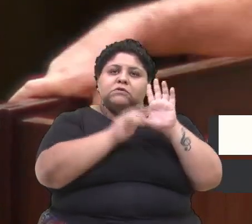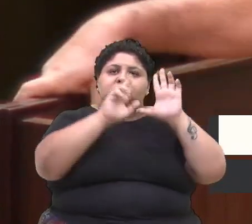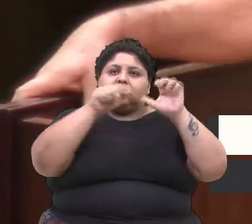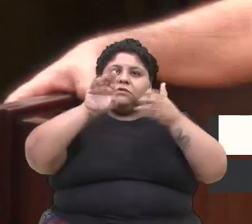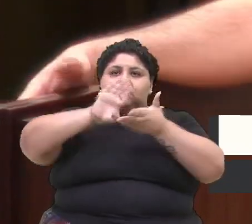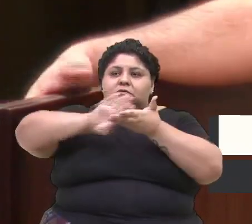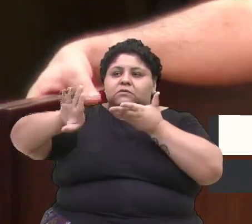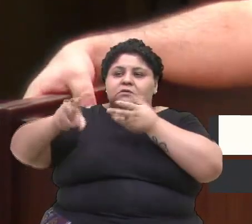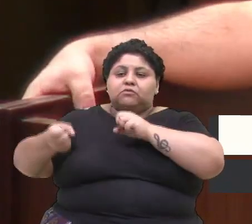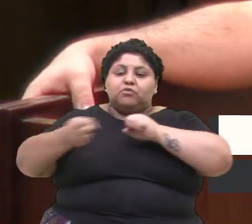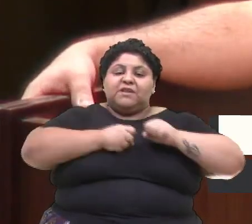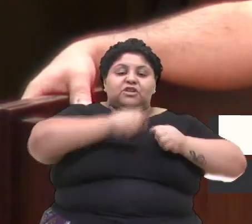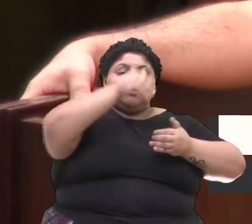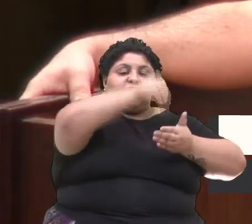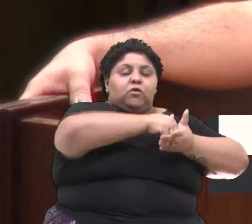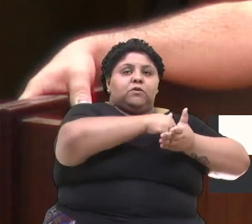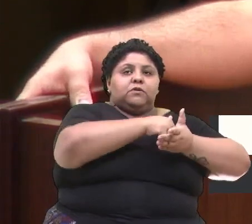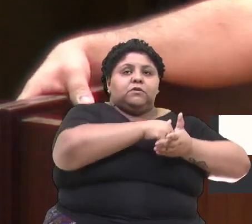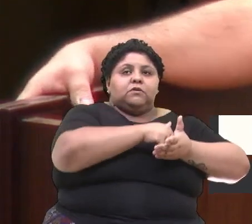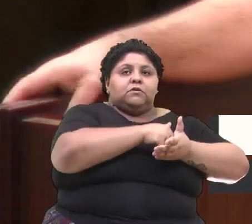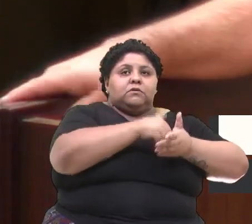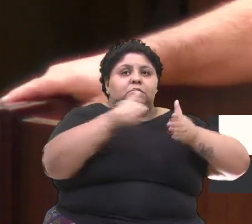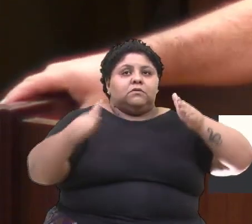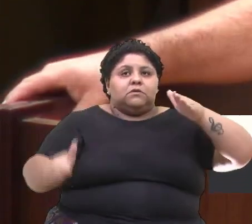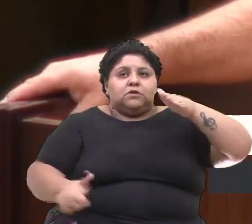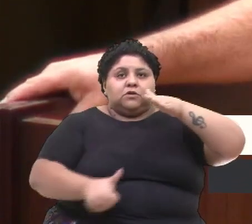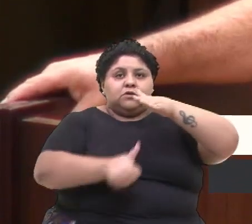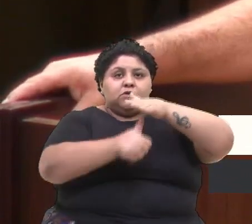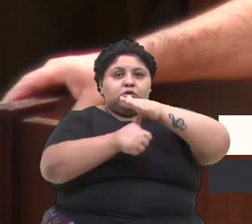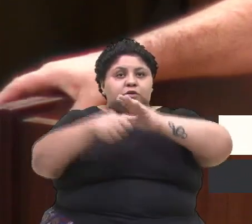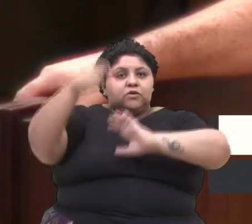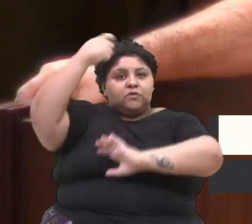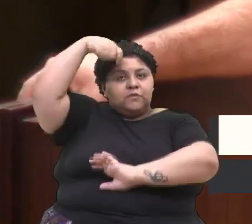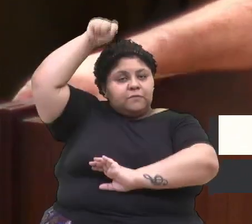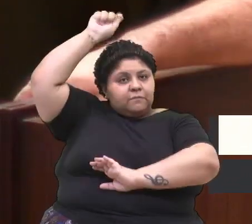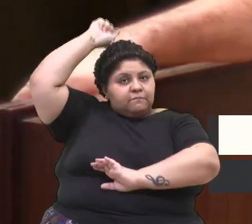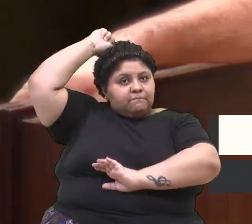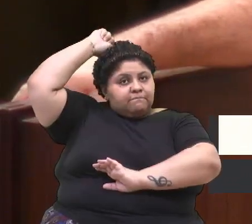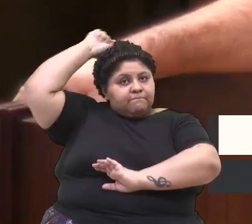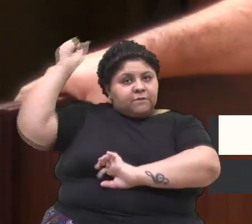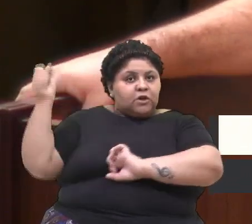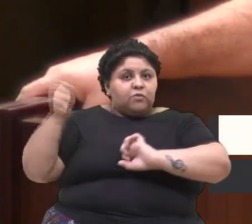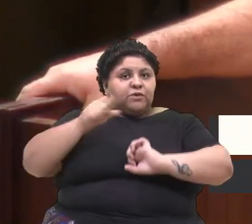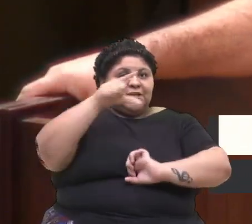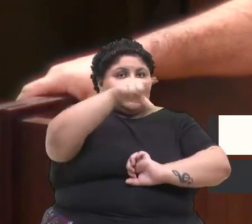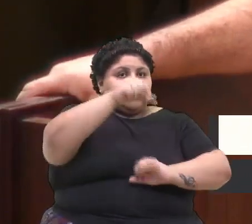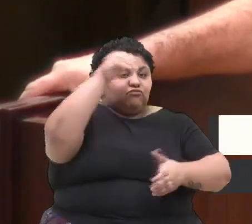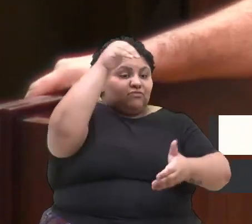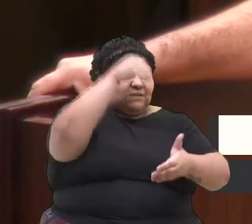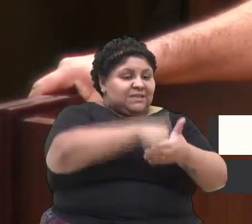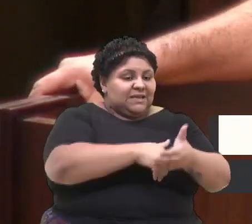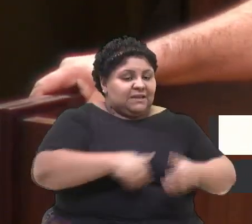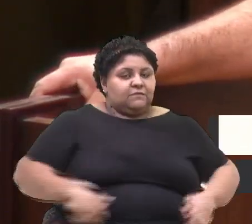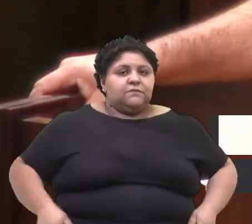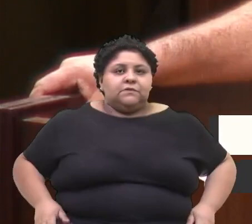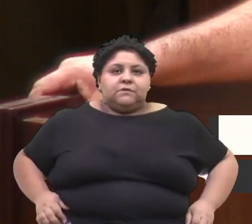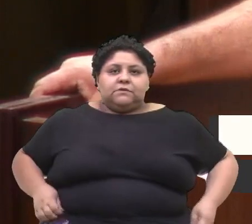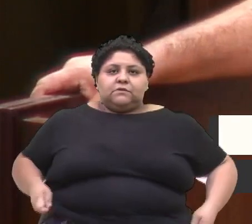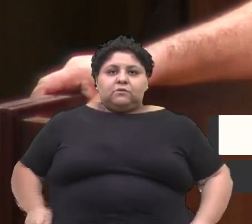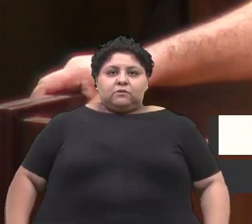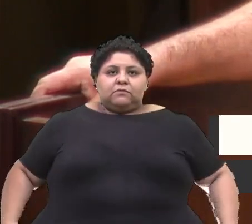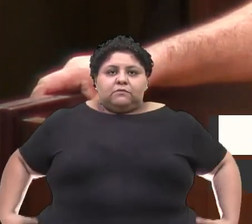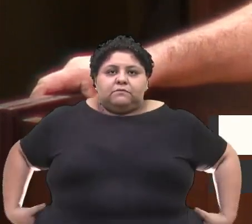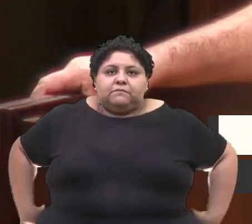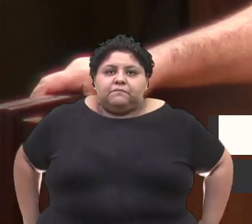de voto do reitor da Universidade de Caxias do Sul e poder de decisão dentro da Universidade, da Fundação Universidade de Caxias do